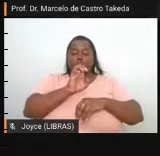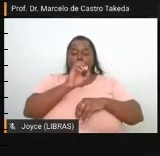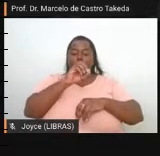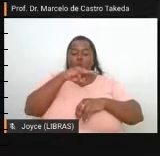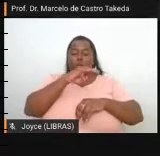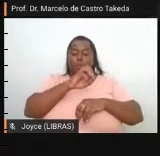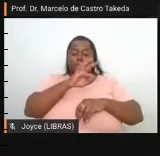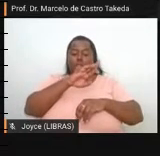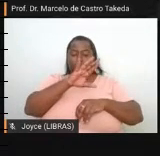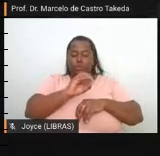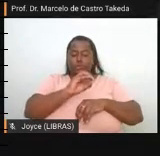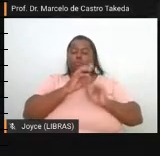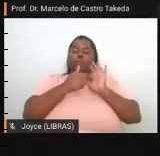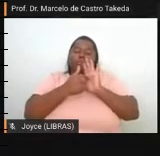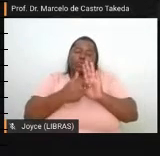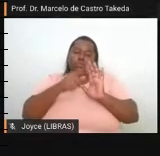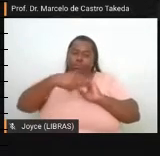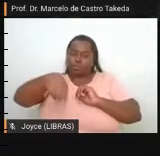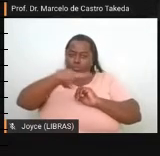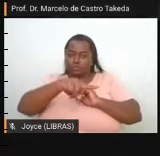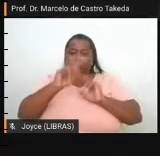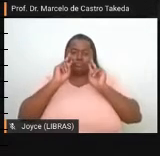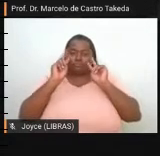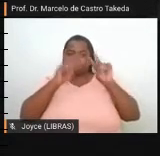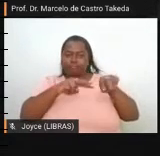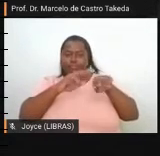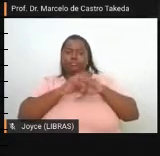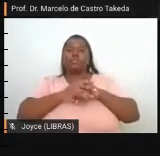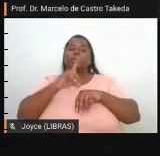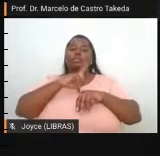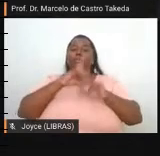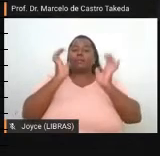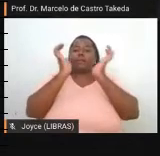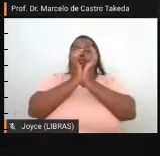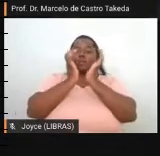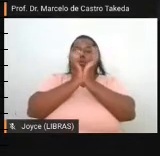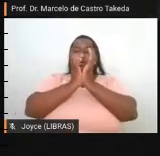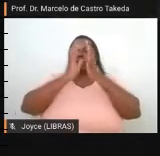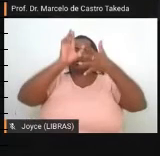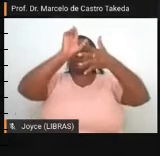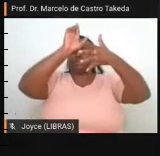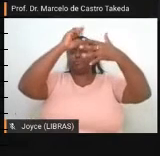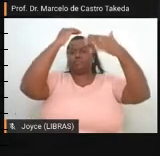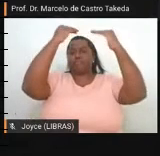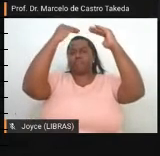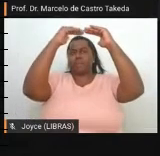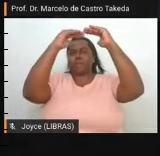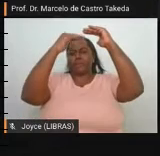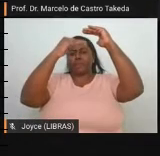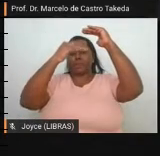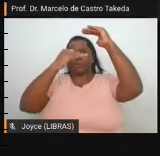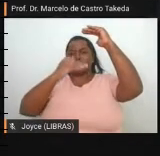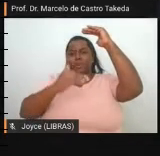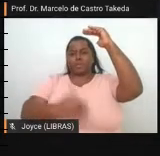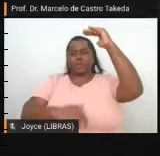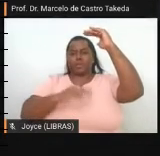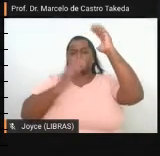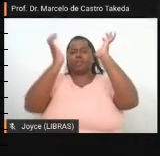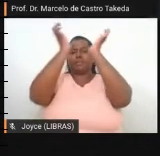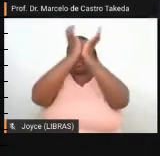diferentes categorias. Eu tenho aqui classificação técnica de vias, curvas horizontais circulares simples, curvas de